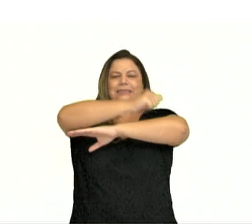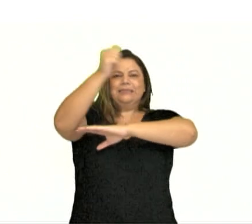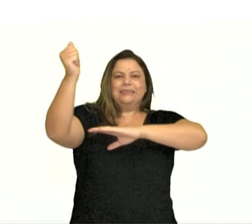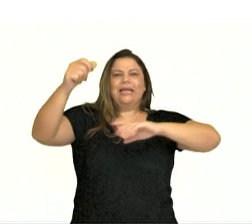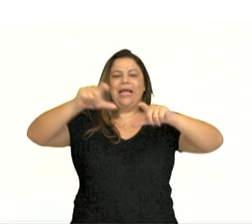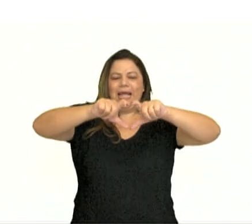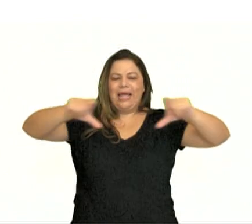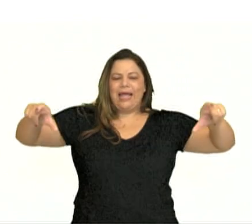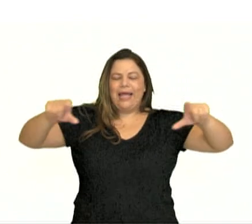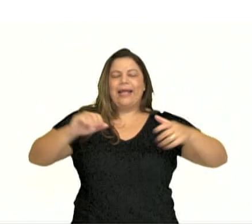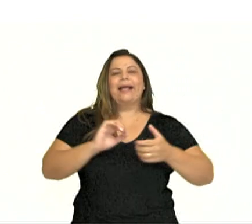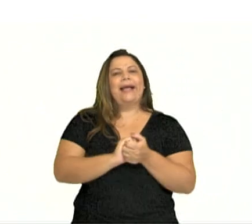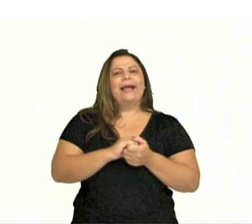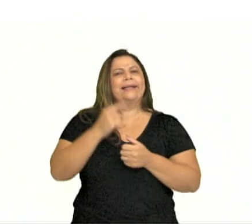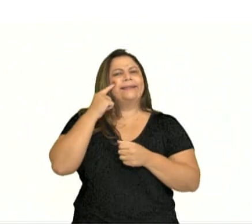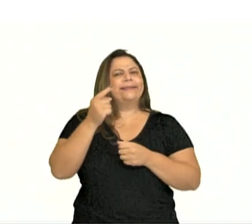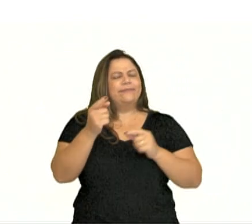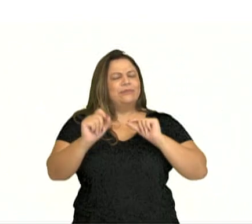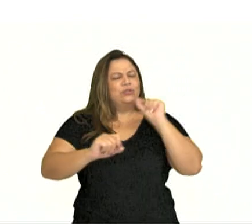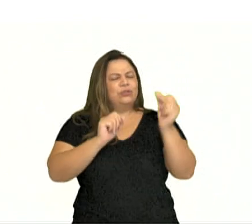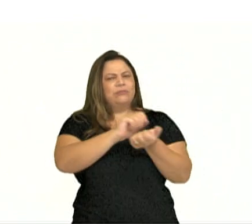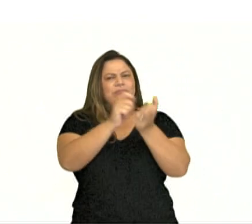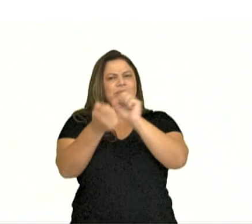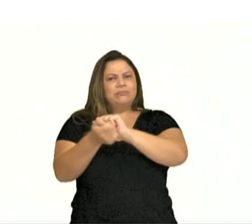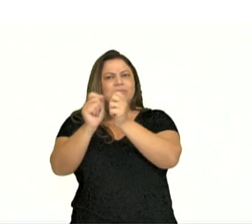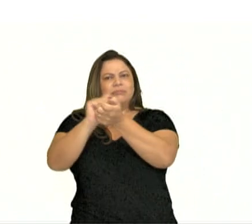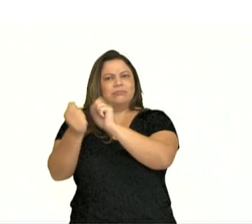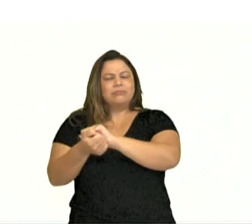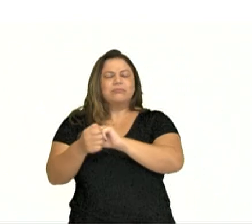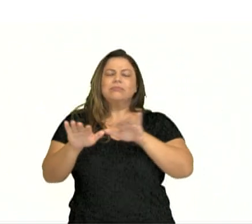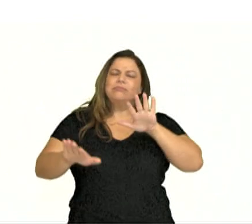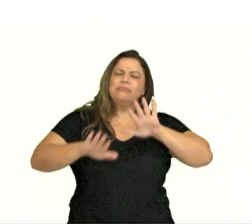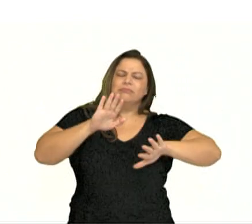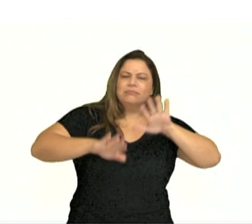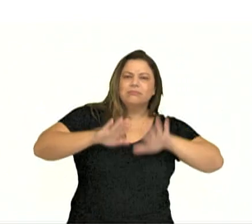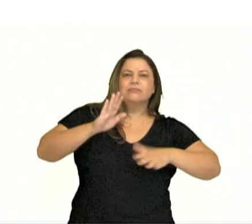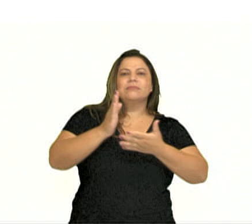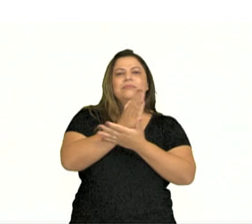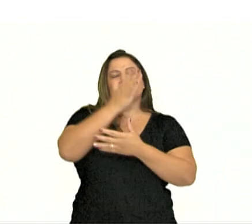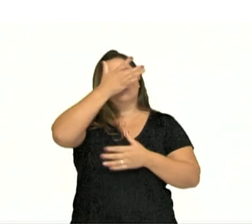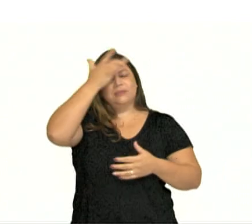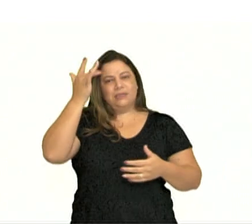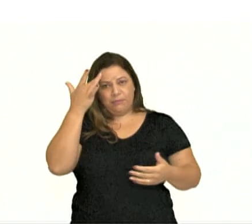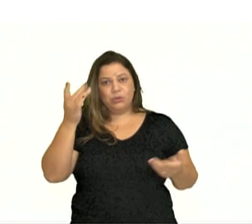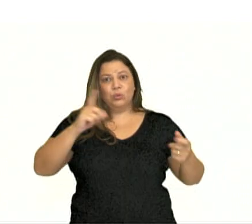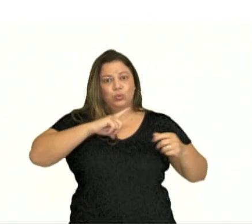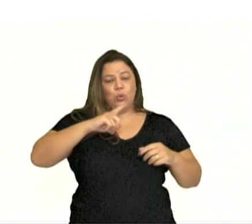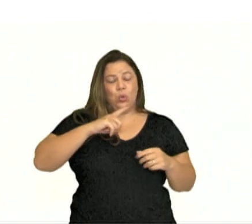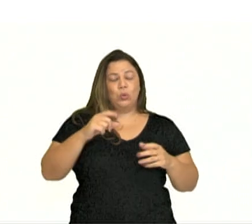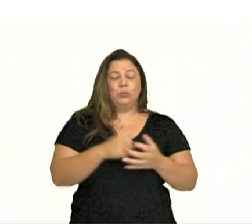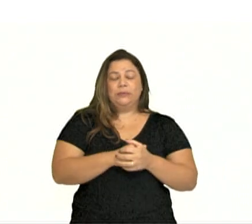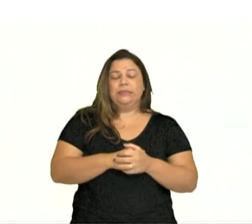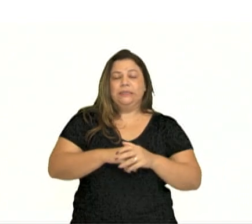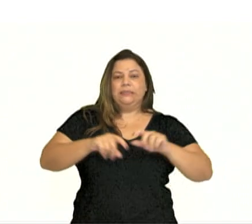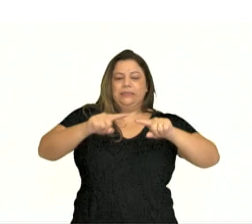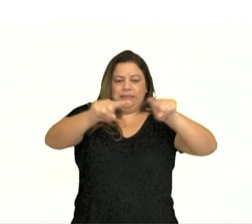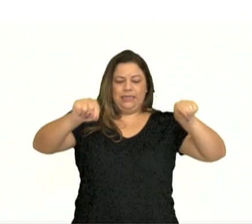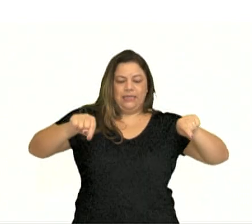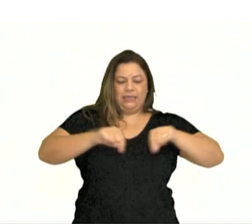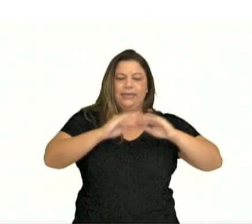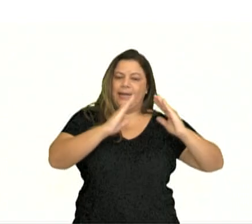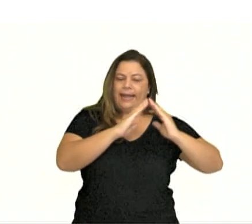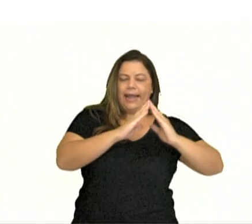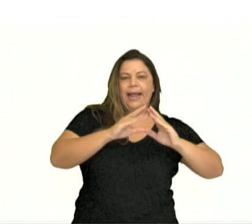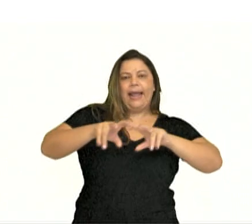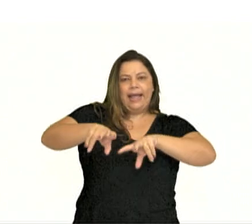adaptação. Algumas pessoas têm terreno, têm quintal para fazer o plantio. Mas aquelas pessoas que